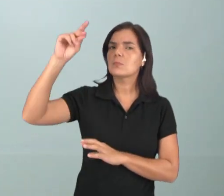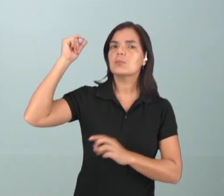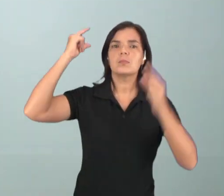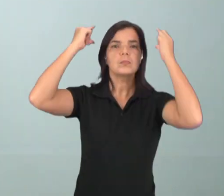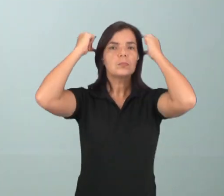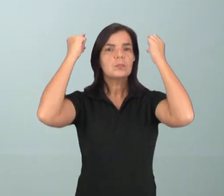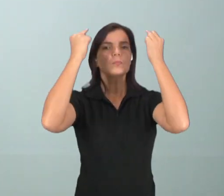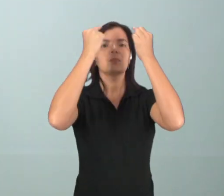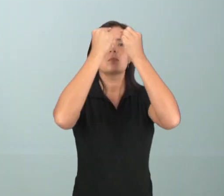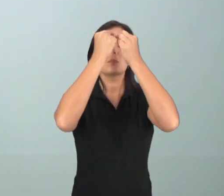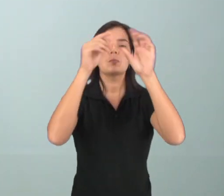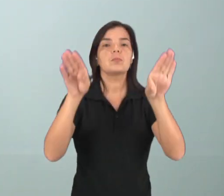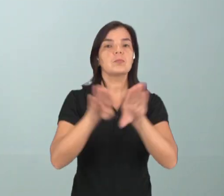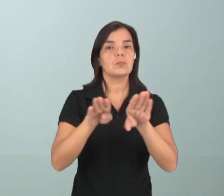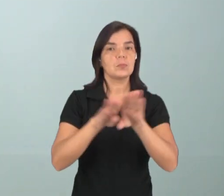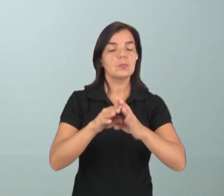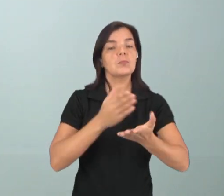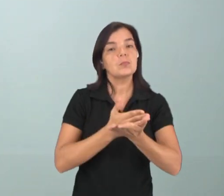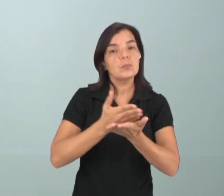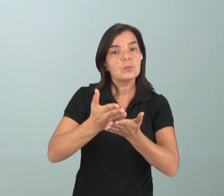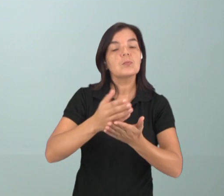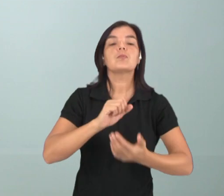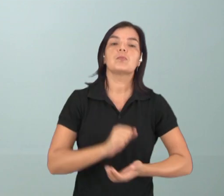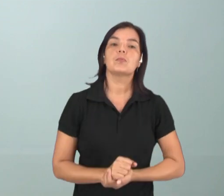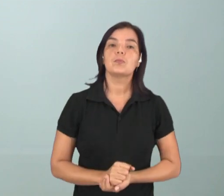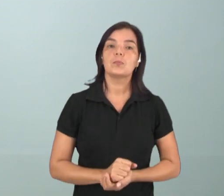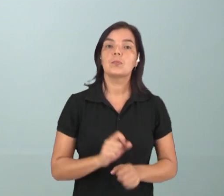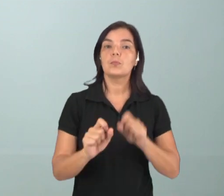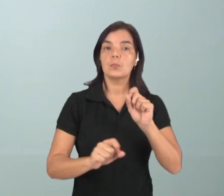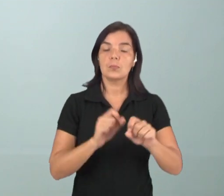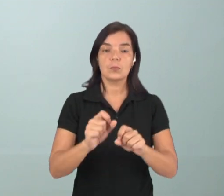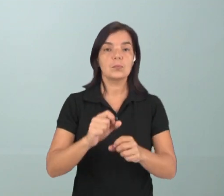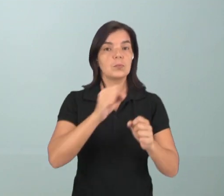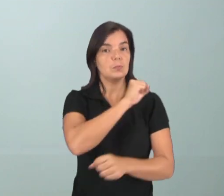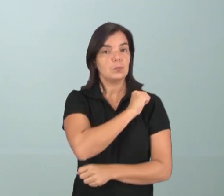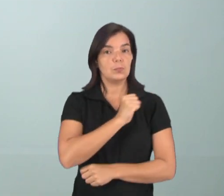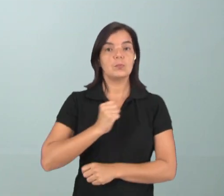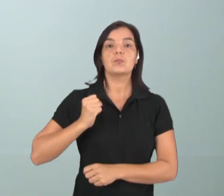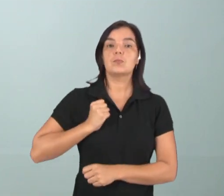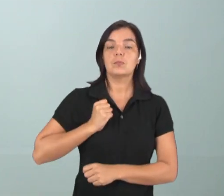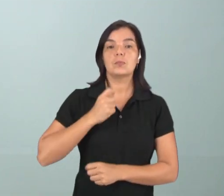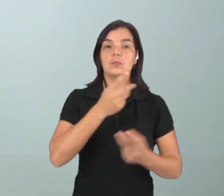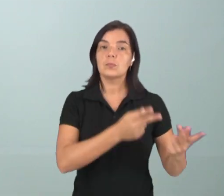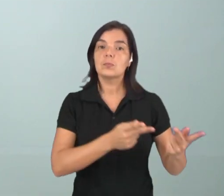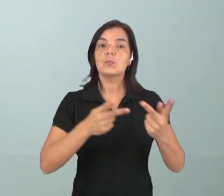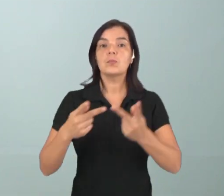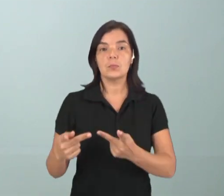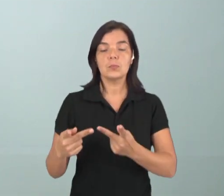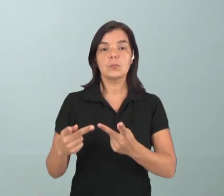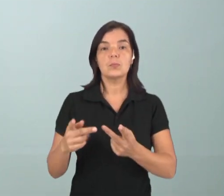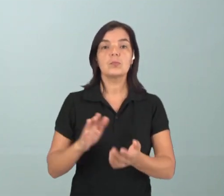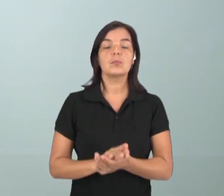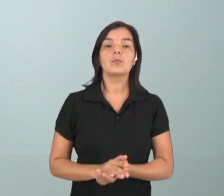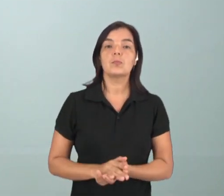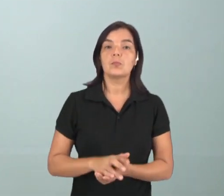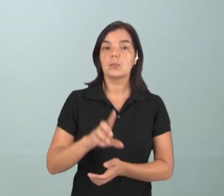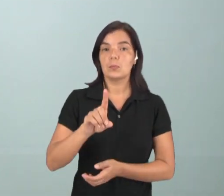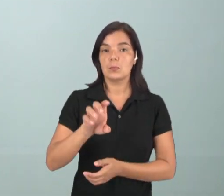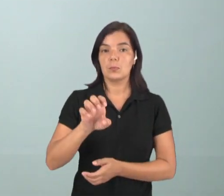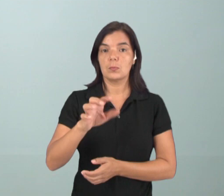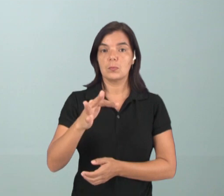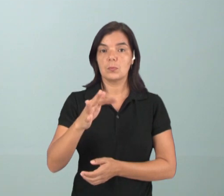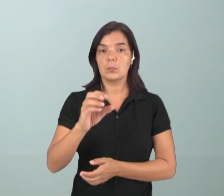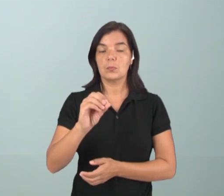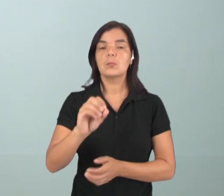Grécia, lá mesmo nos primórdios. Quando Sócrates ele vai visitar o Delfo